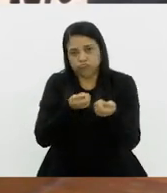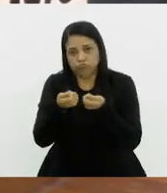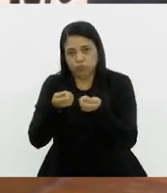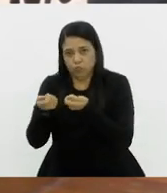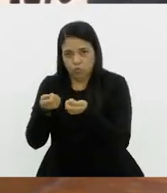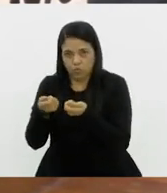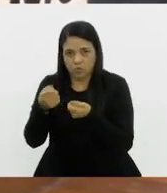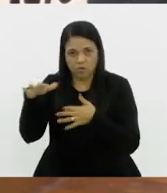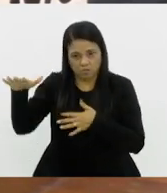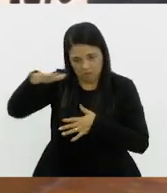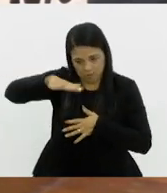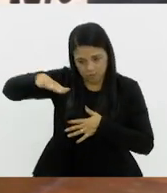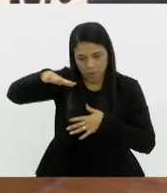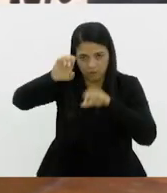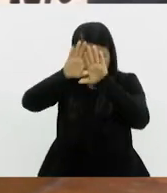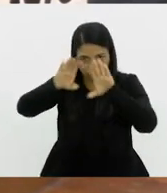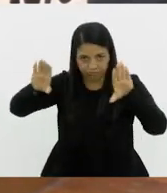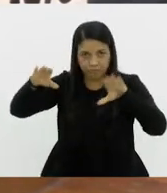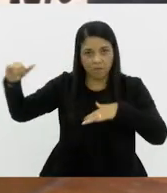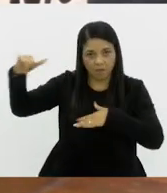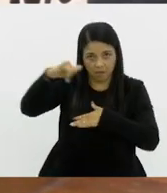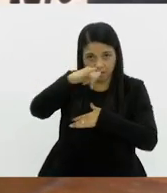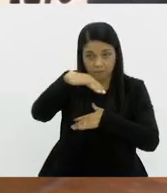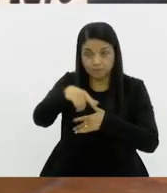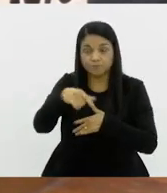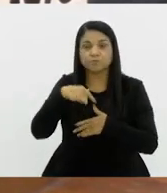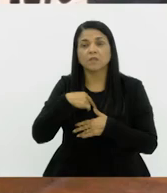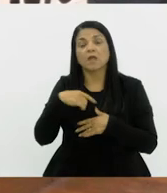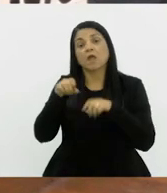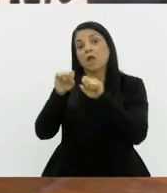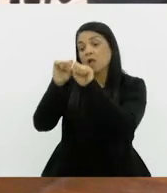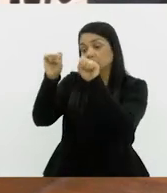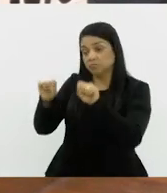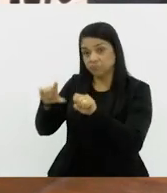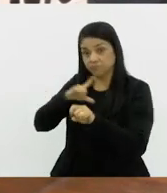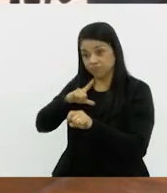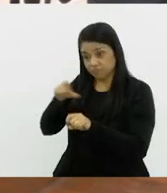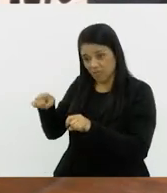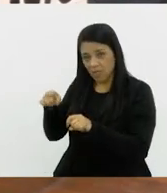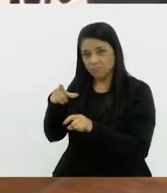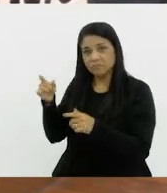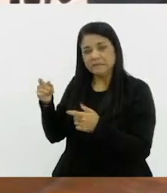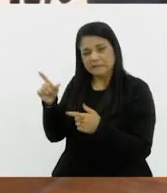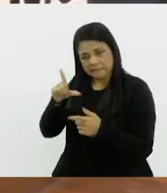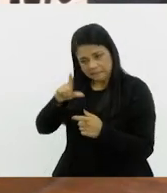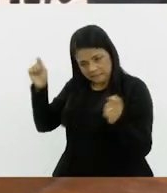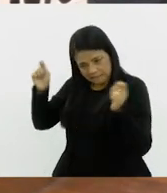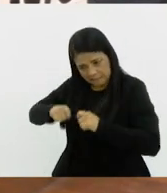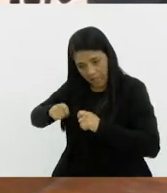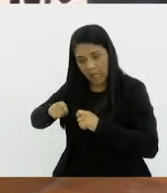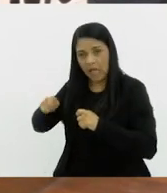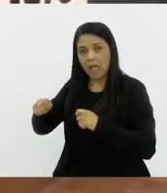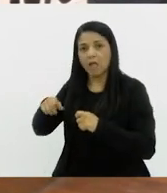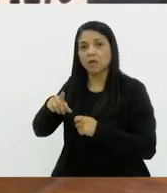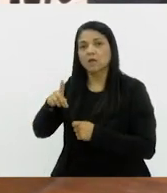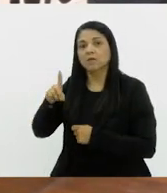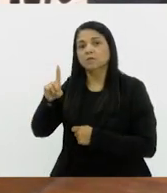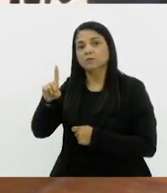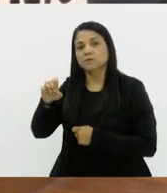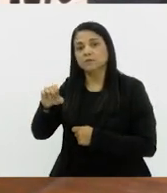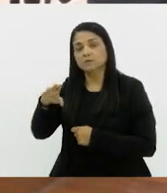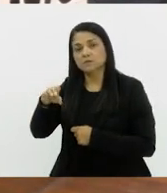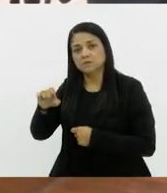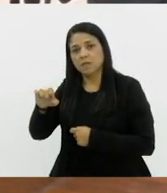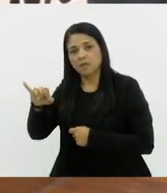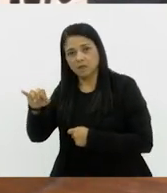base neste sistema, né, que é um sistema que a gente tem. A gente não consegue extrair alguns elementos. O DSEA não consegue extrair